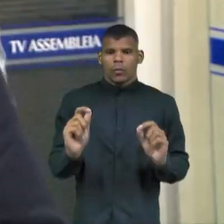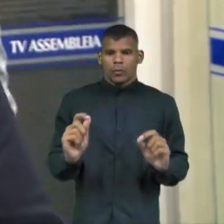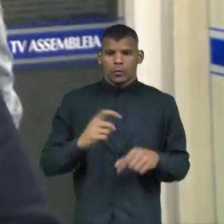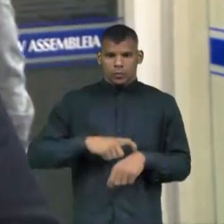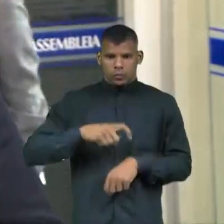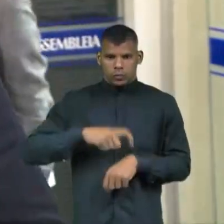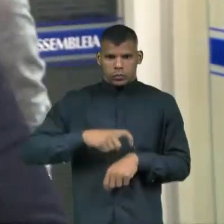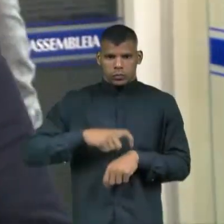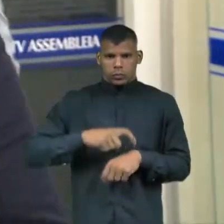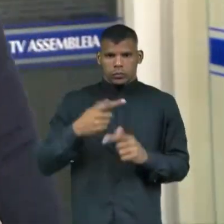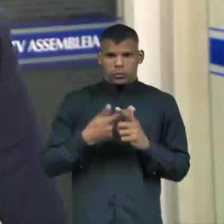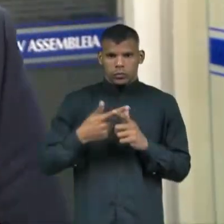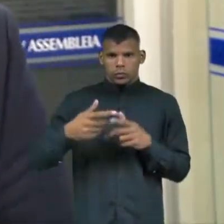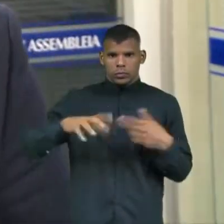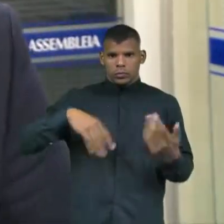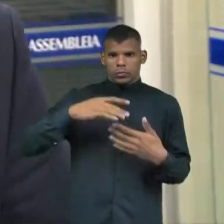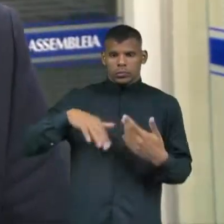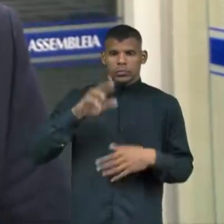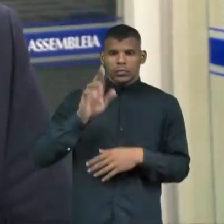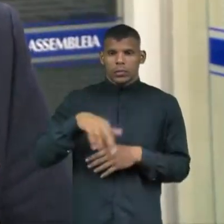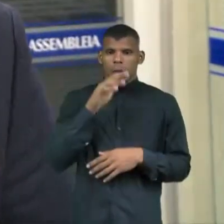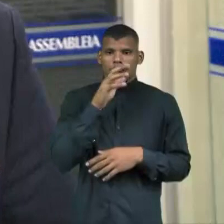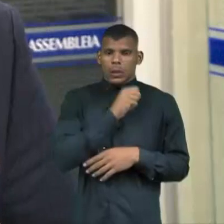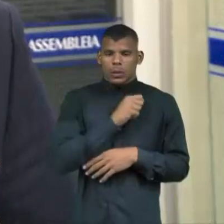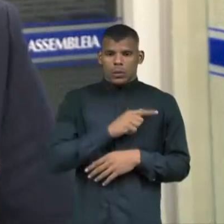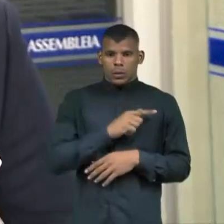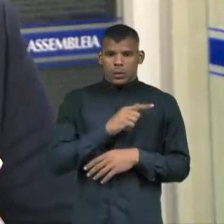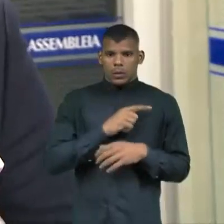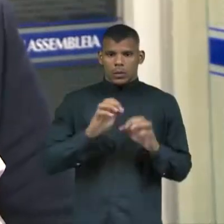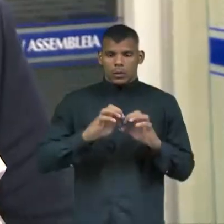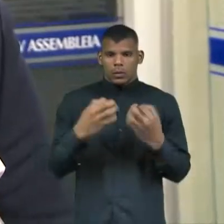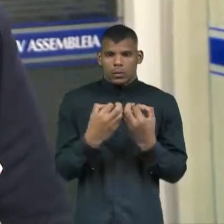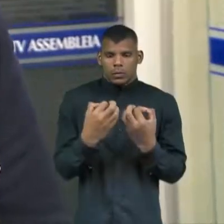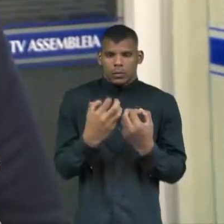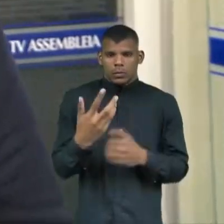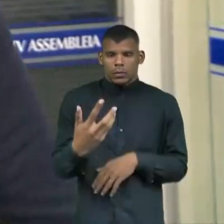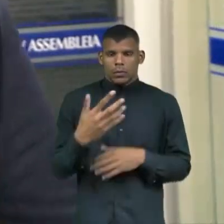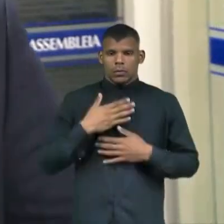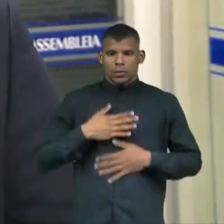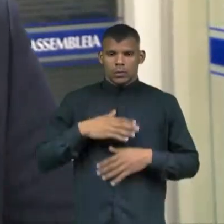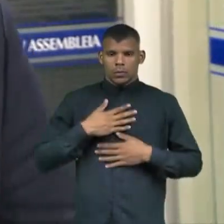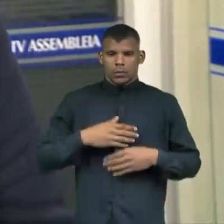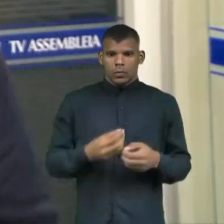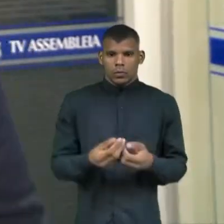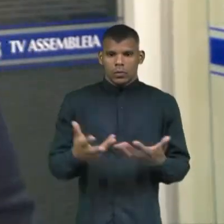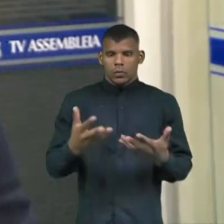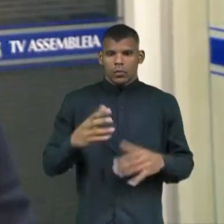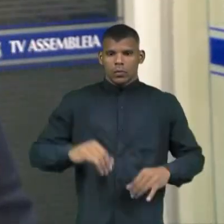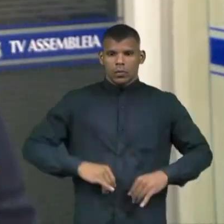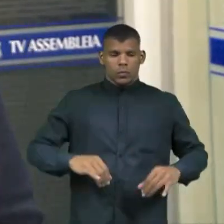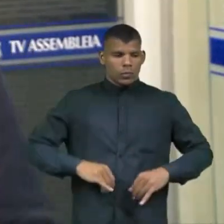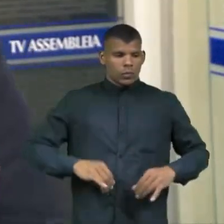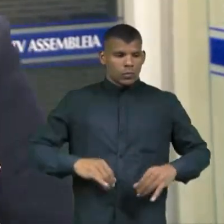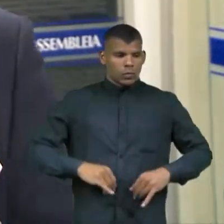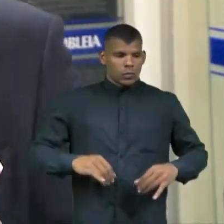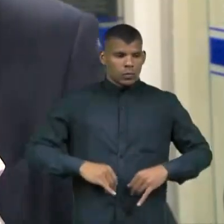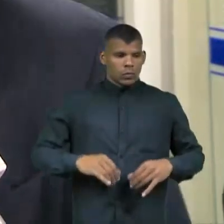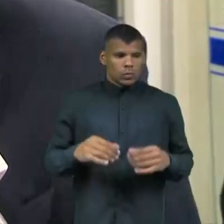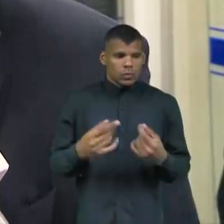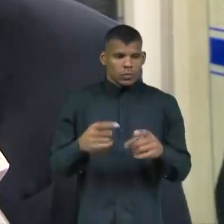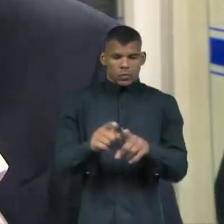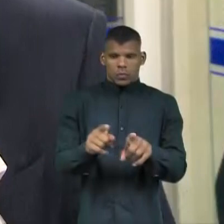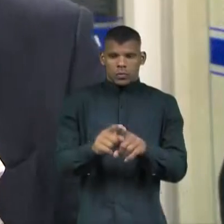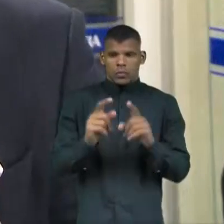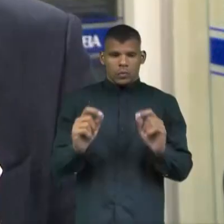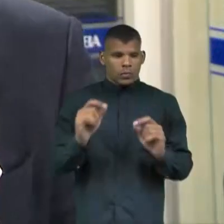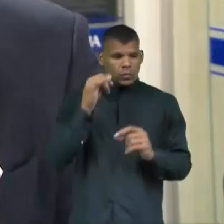calamidade, poder dar as respostas mais rápidas a essas famílias, amenizando sofrimento, também contempla a questão de